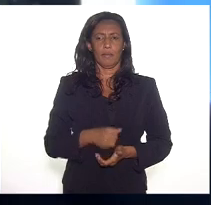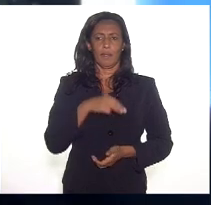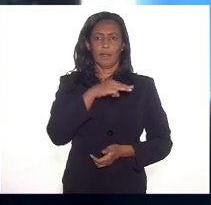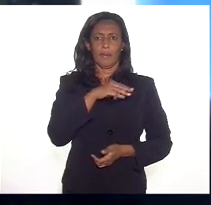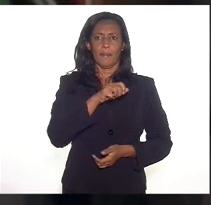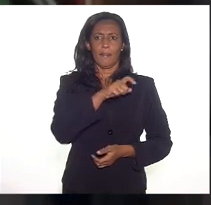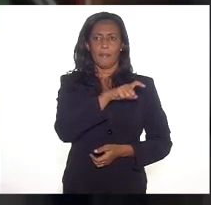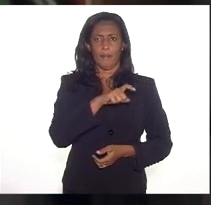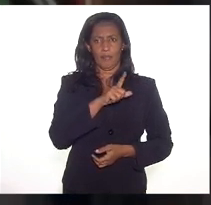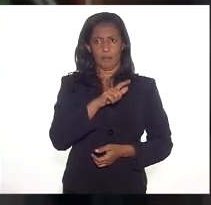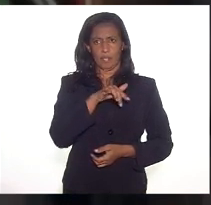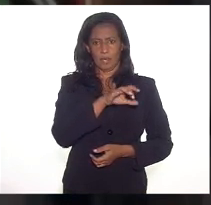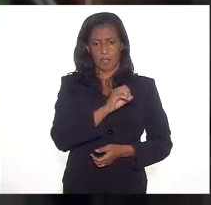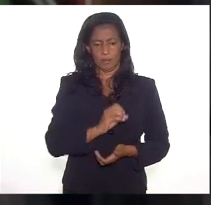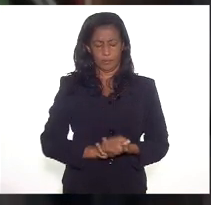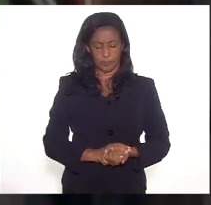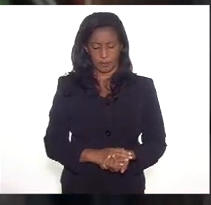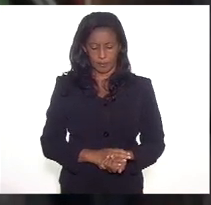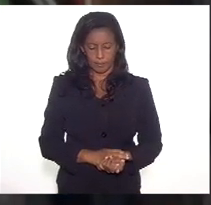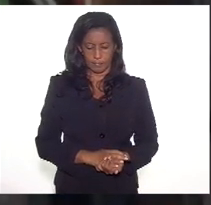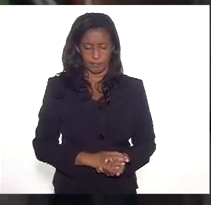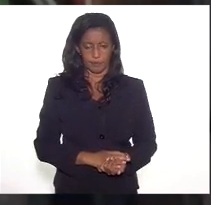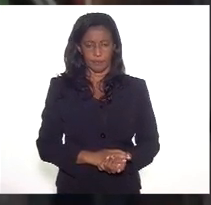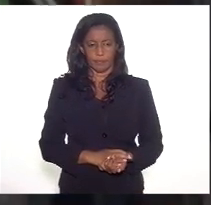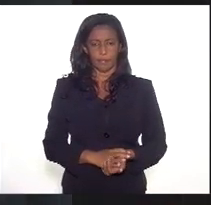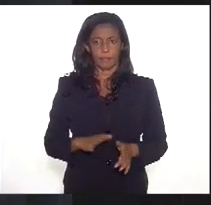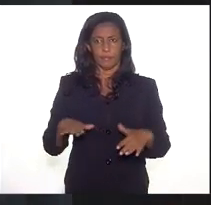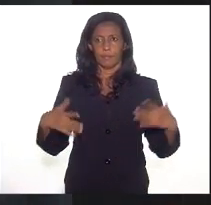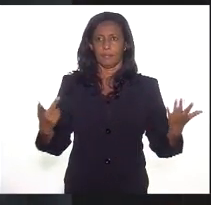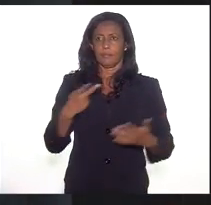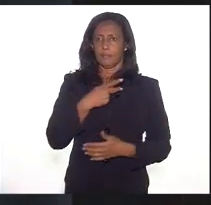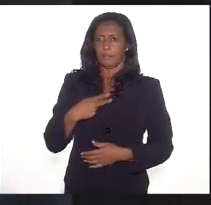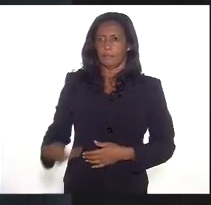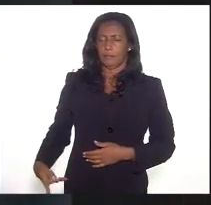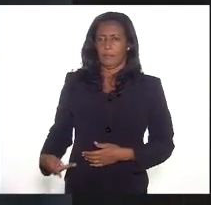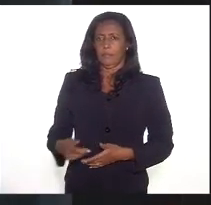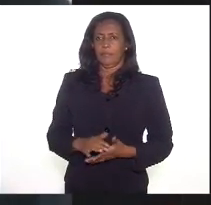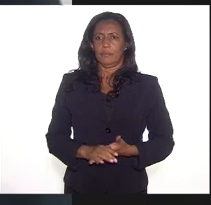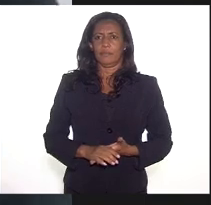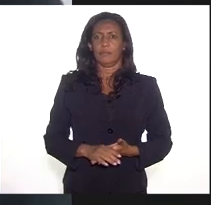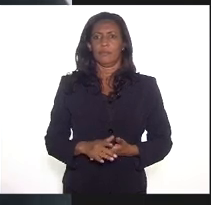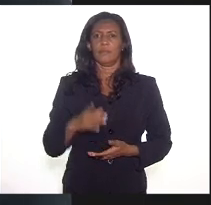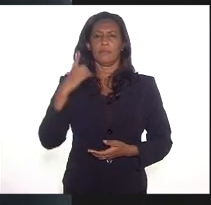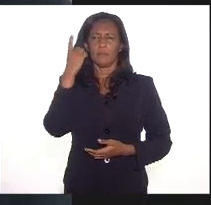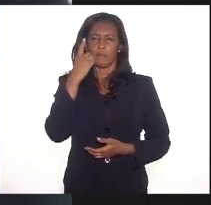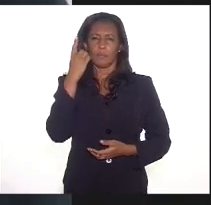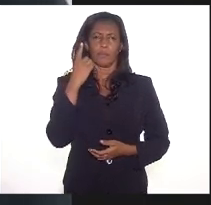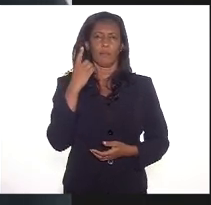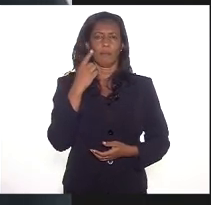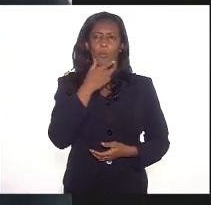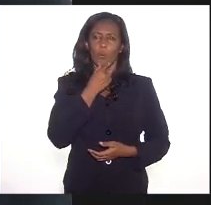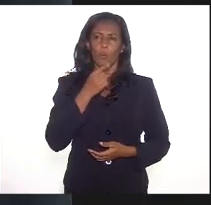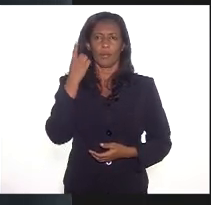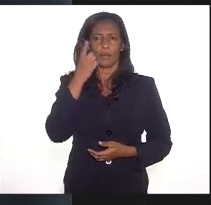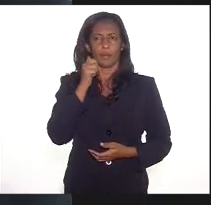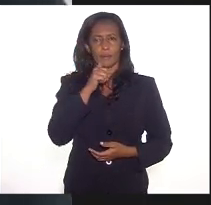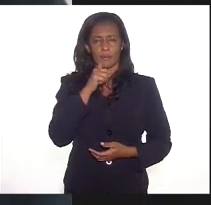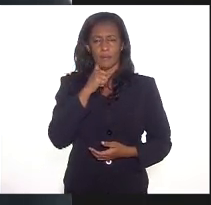Lemos. Senhor presidente, senhores deputados e deputadas, primeiro, repito aqui o